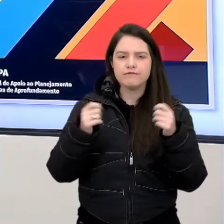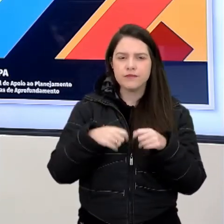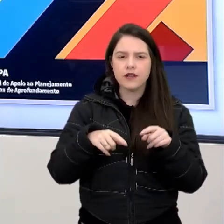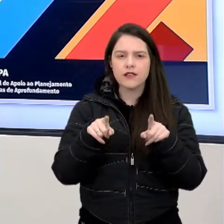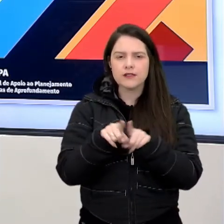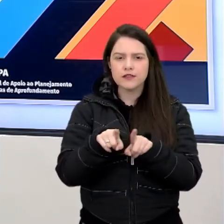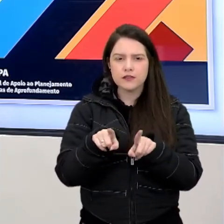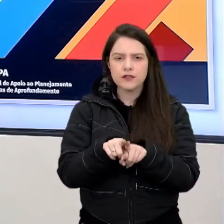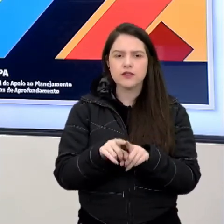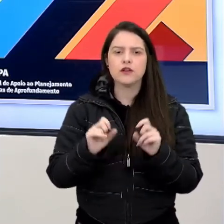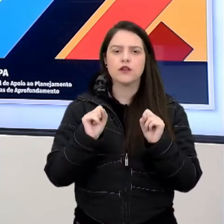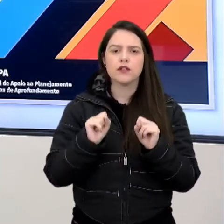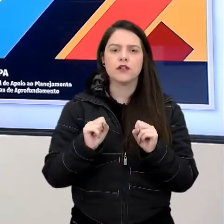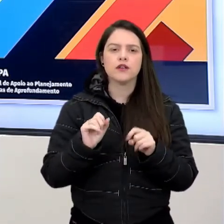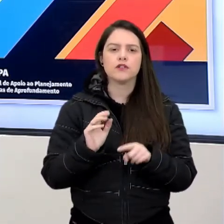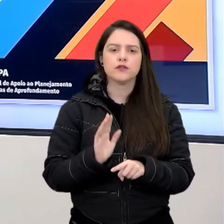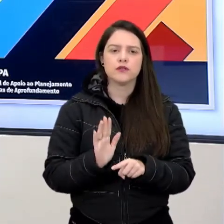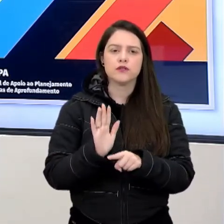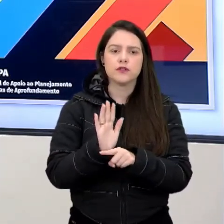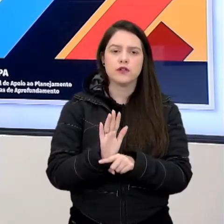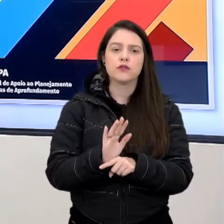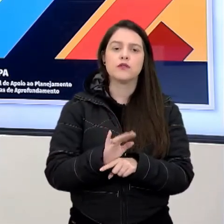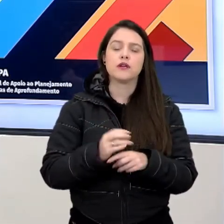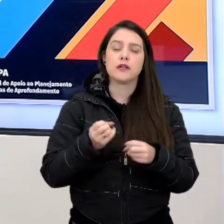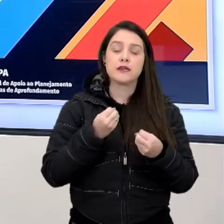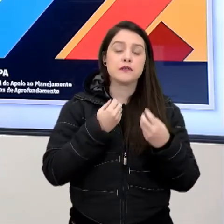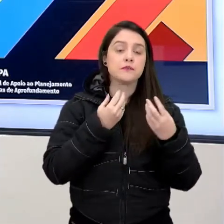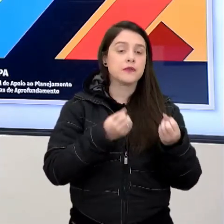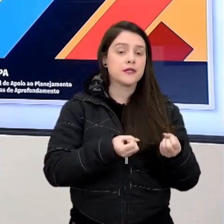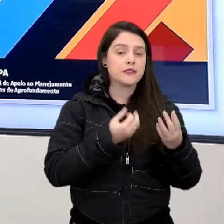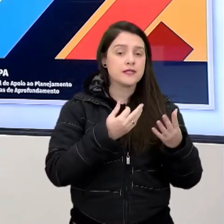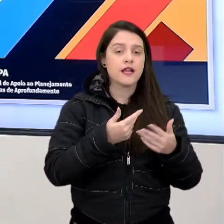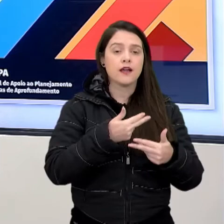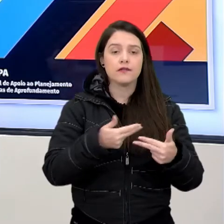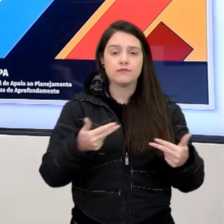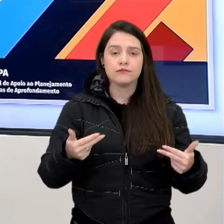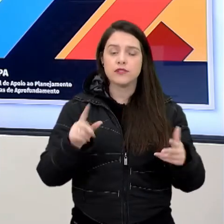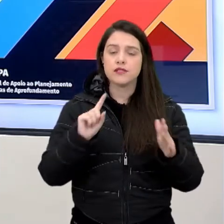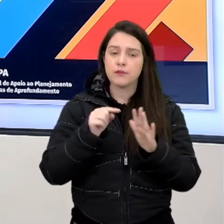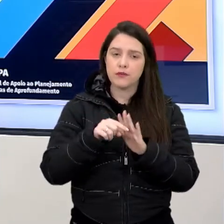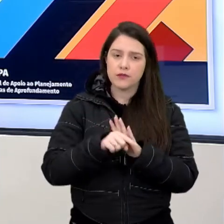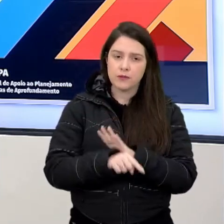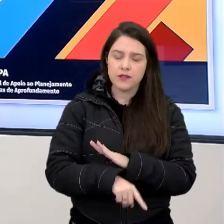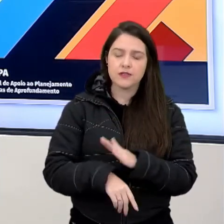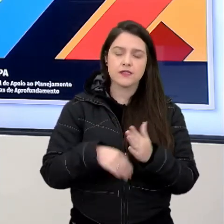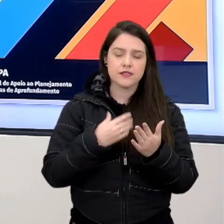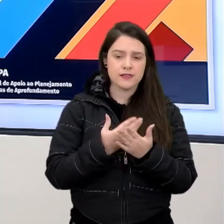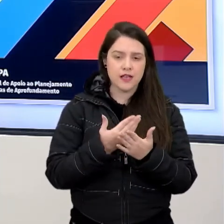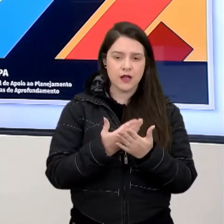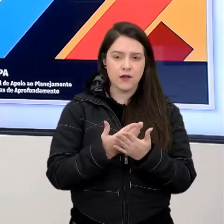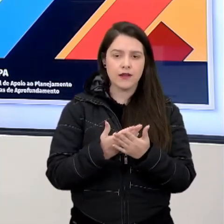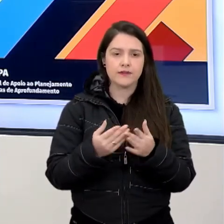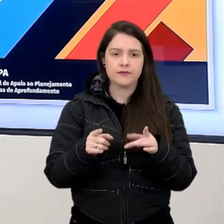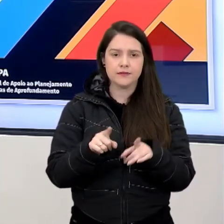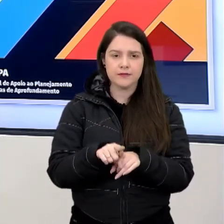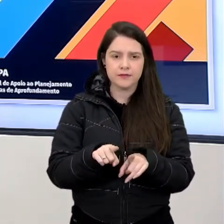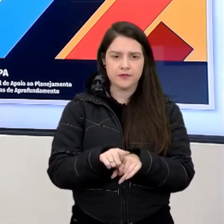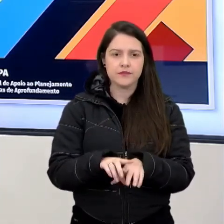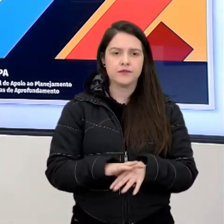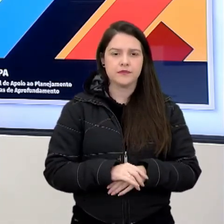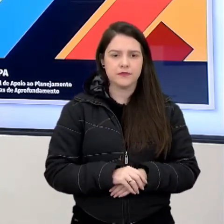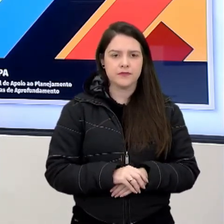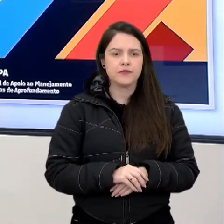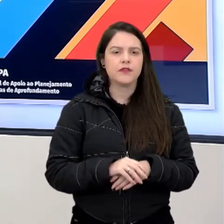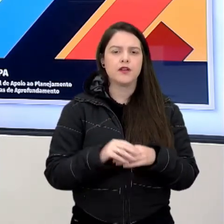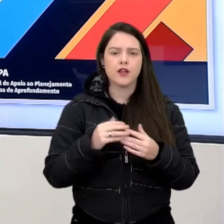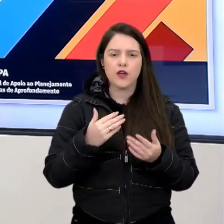que acha que foi superficial ou quiser aprofundar, fica à vontade, acessa essas aulas aí no repositório e conversa